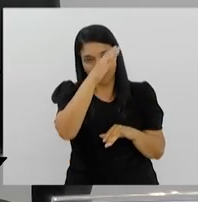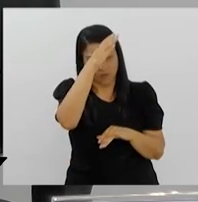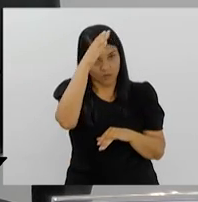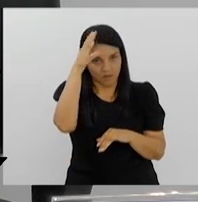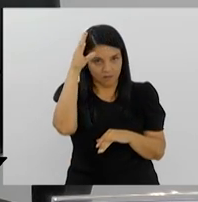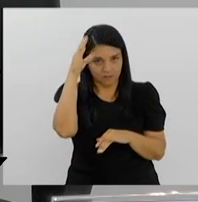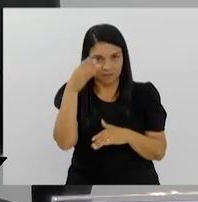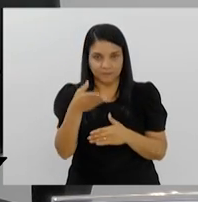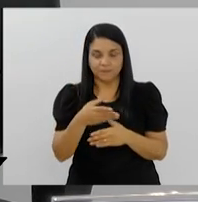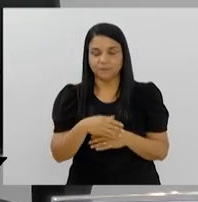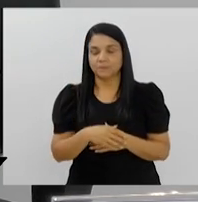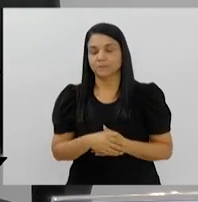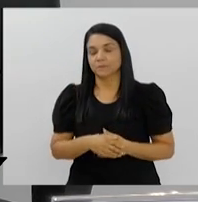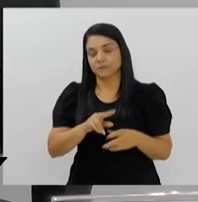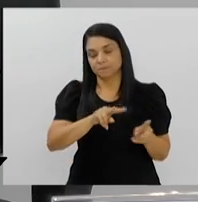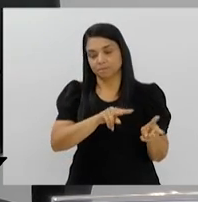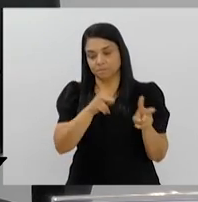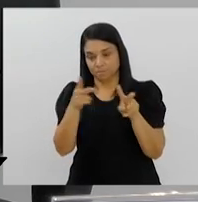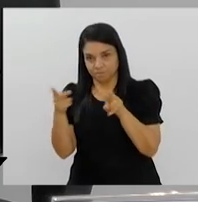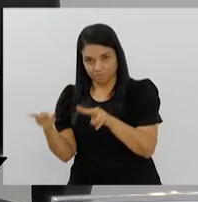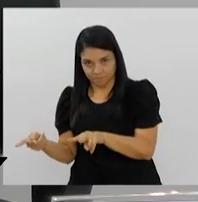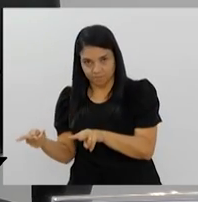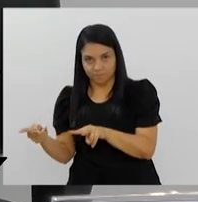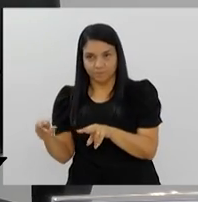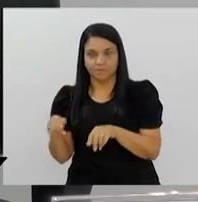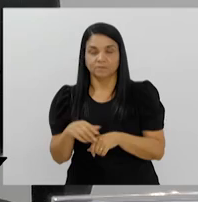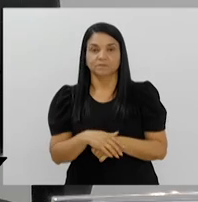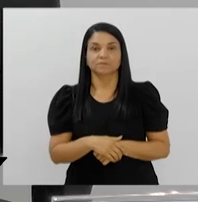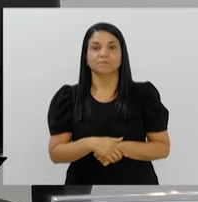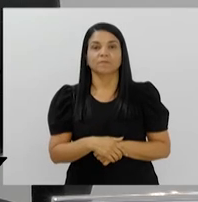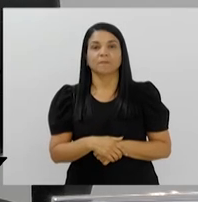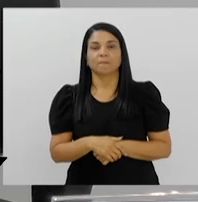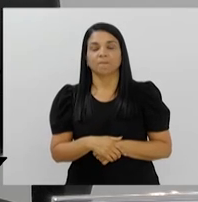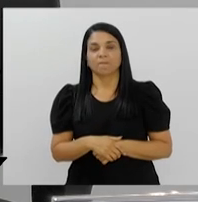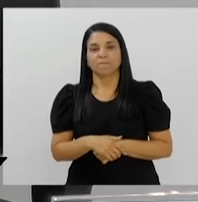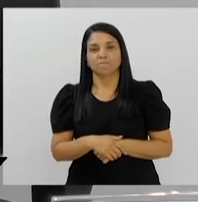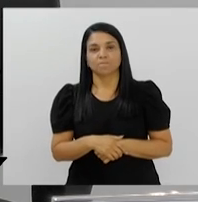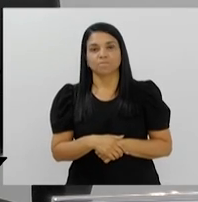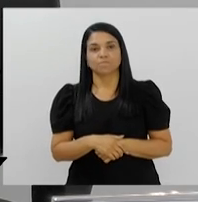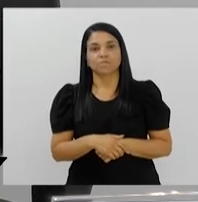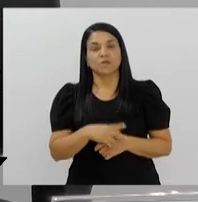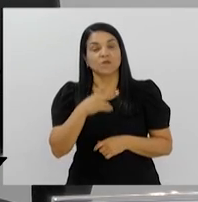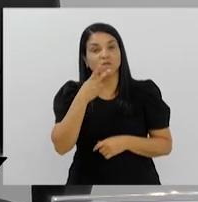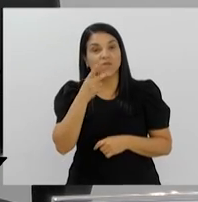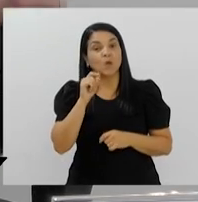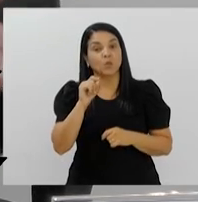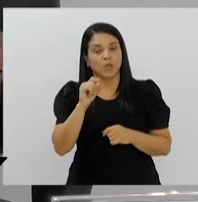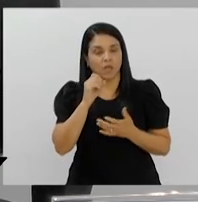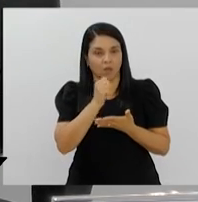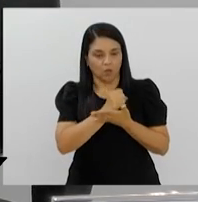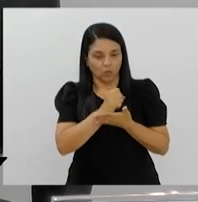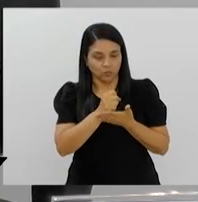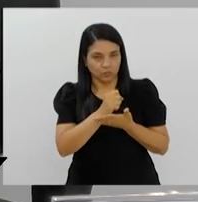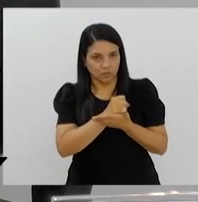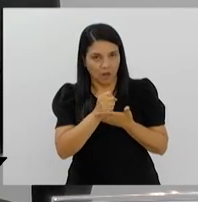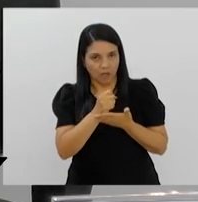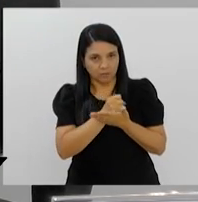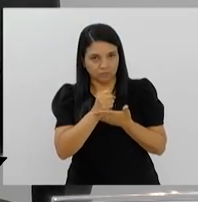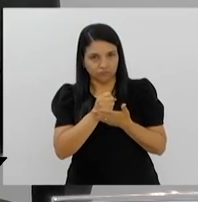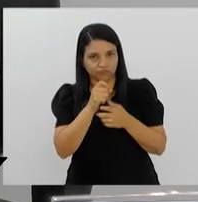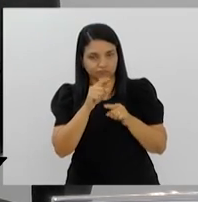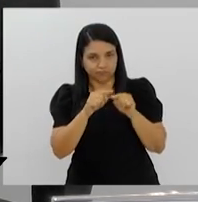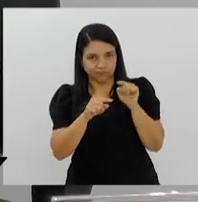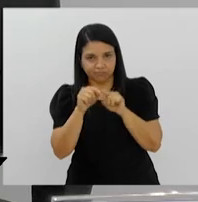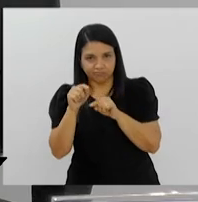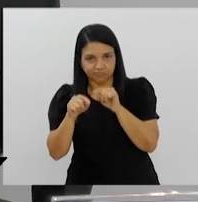passagem então aqui ele fala o seguinte né que os contratos de produtos